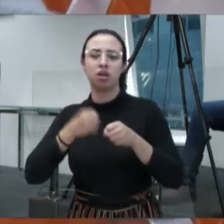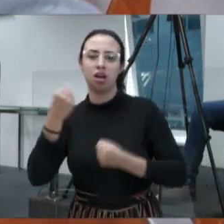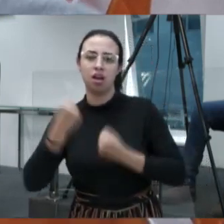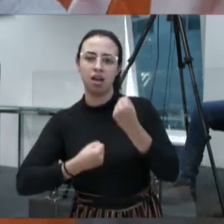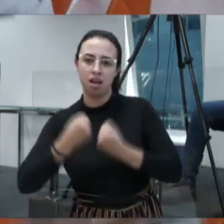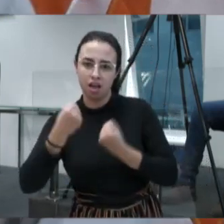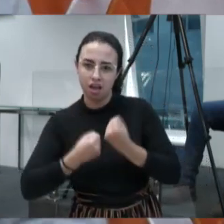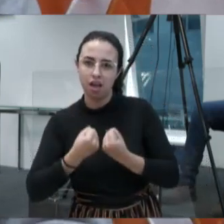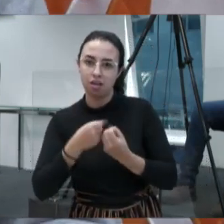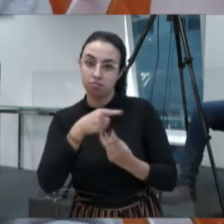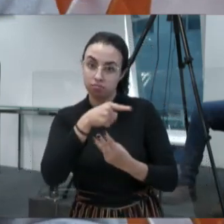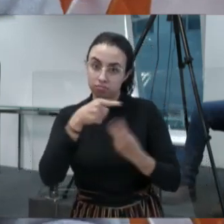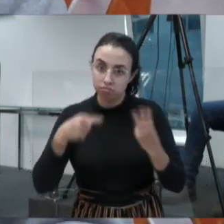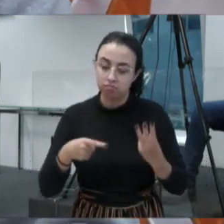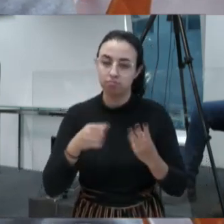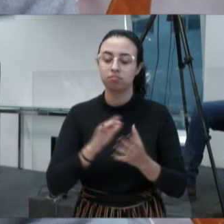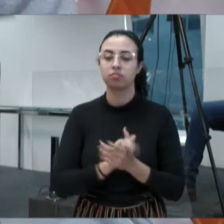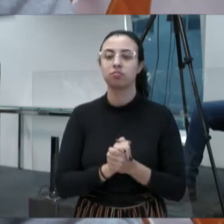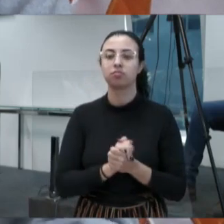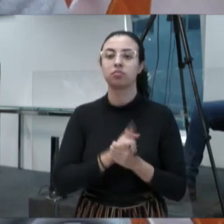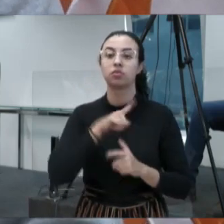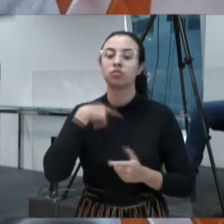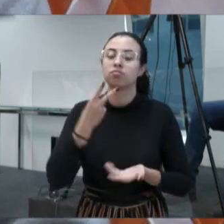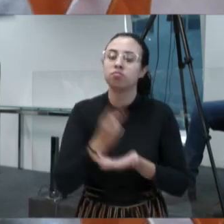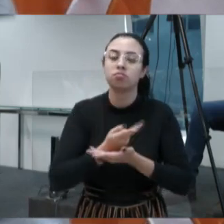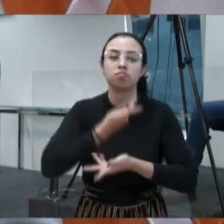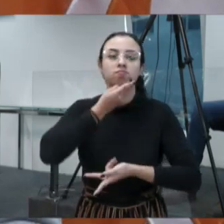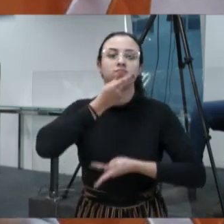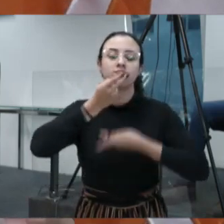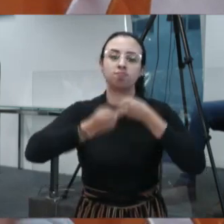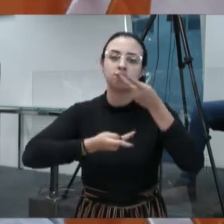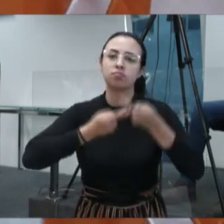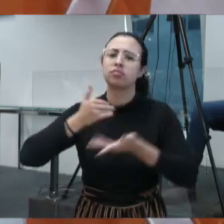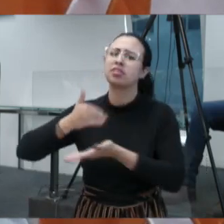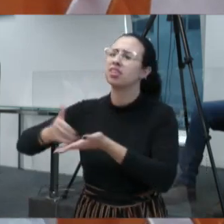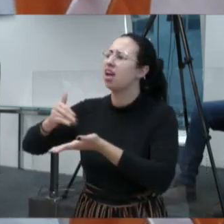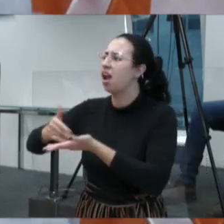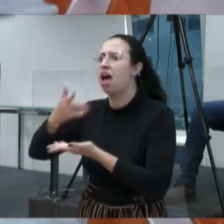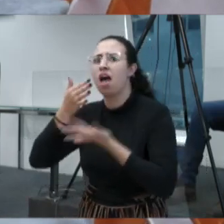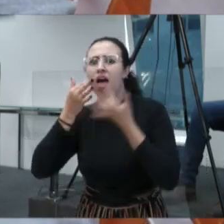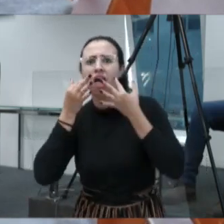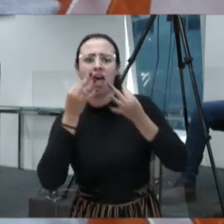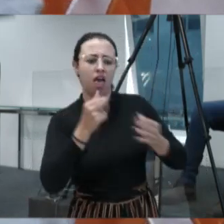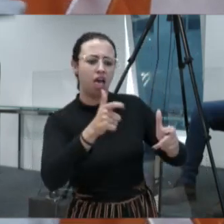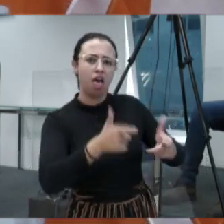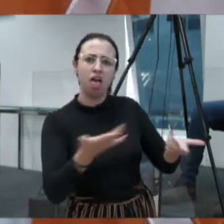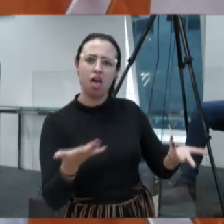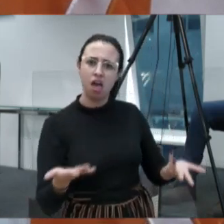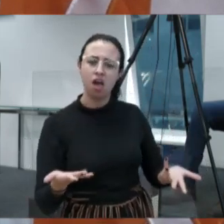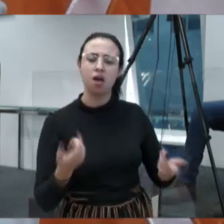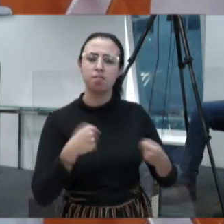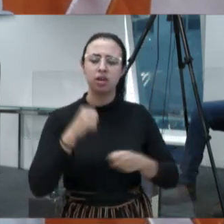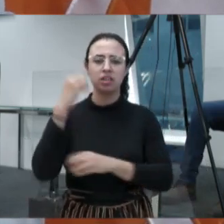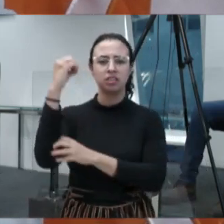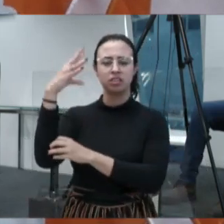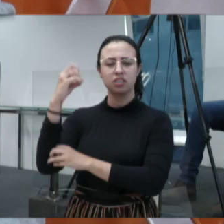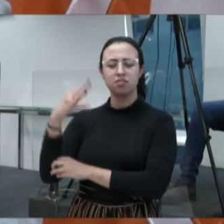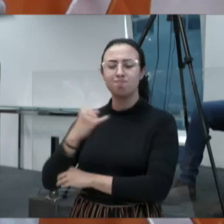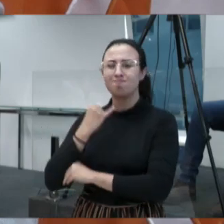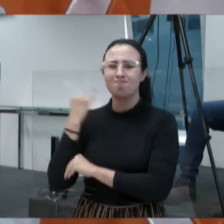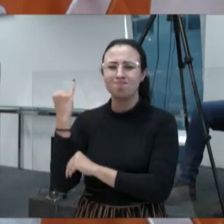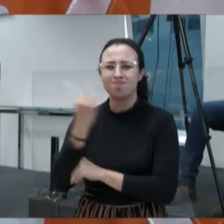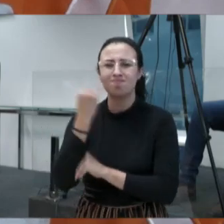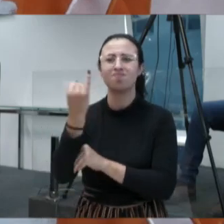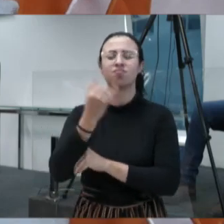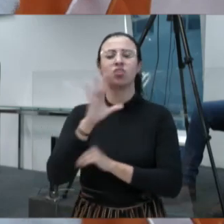ter colidido ele com o ônibus. E a gente tem sempre falado: secretário, dê uma atenção para esse trecho, e essa implantação de semáforo é muito importante